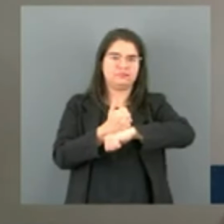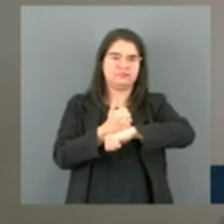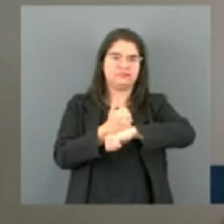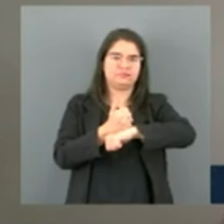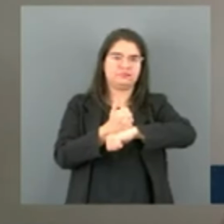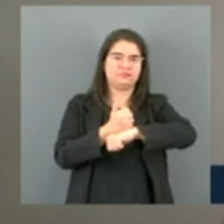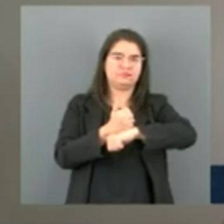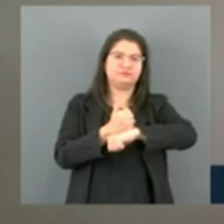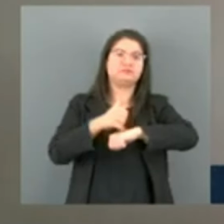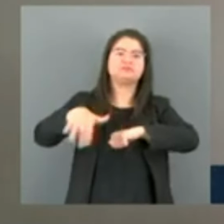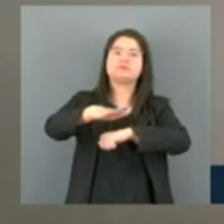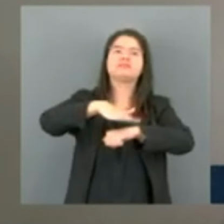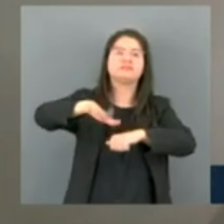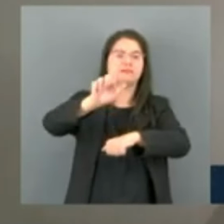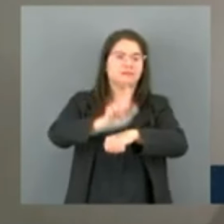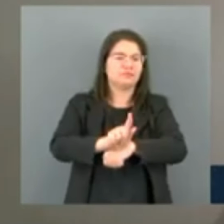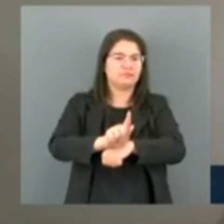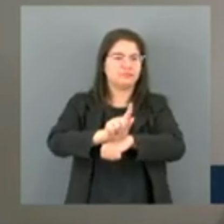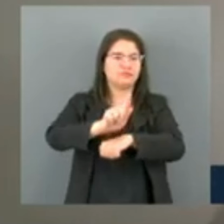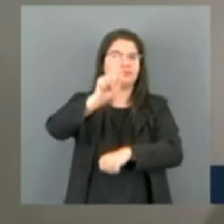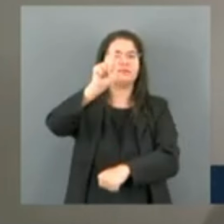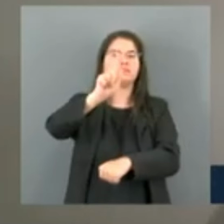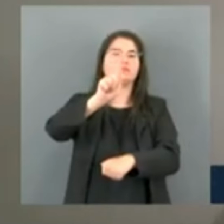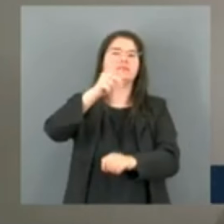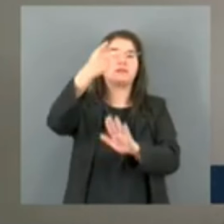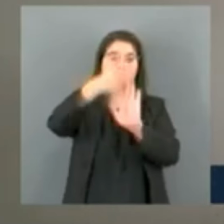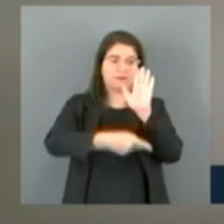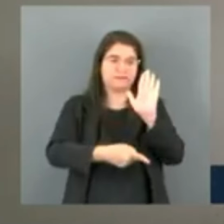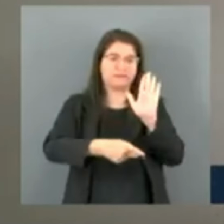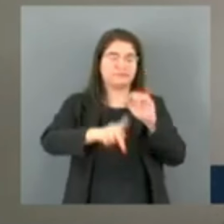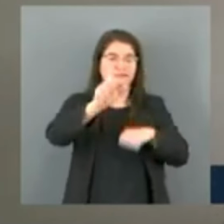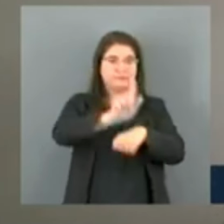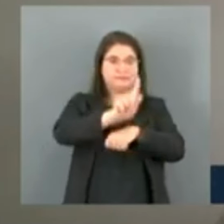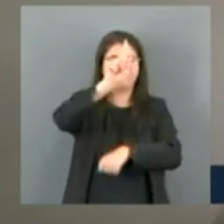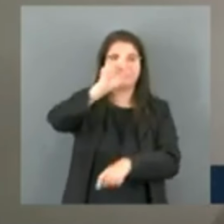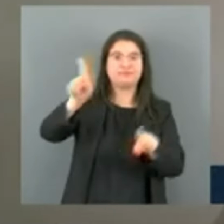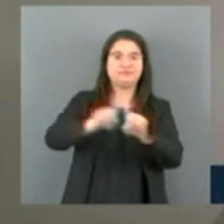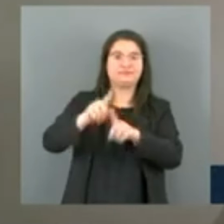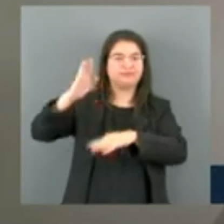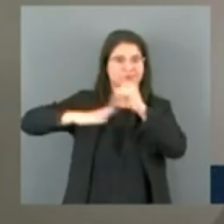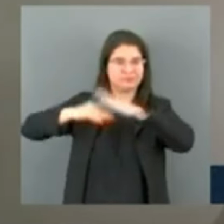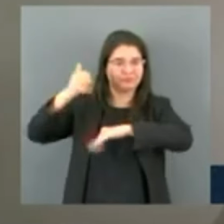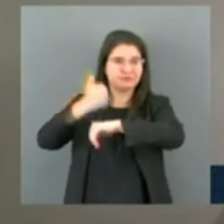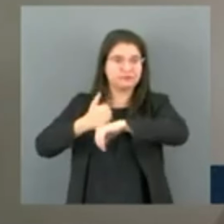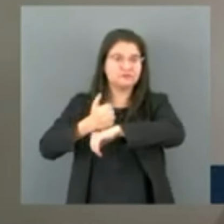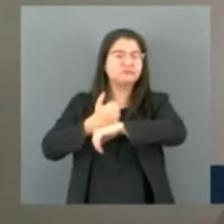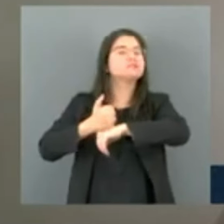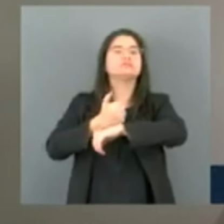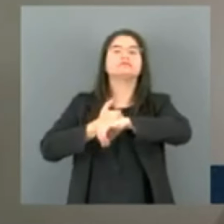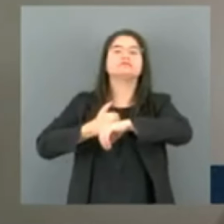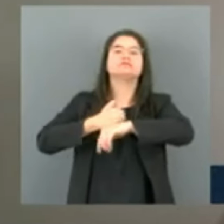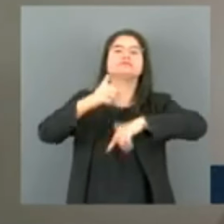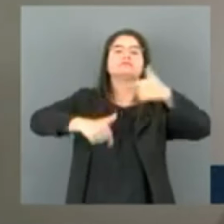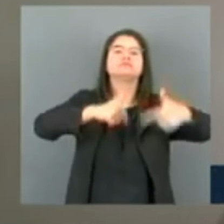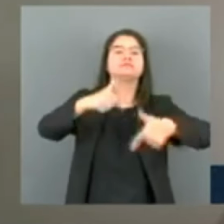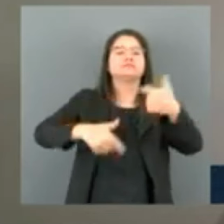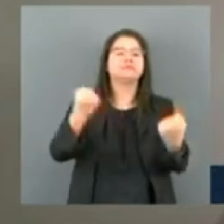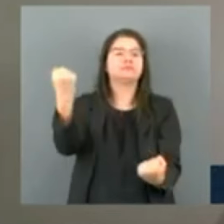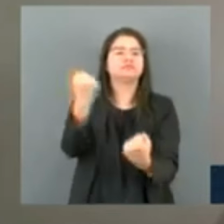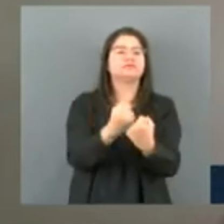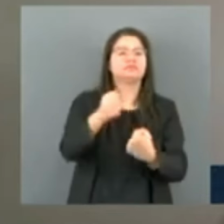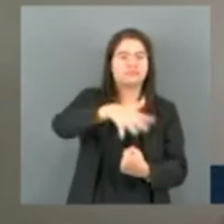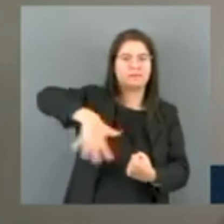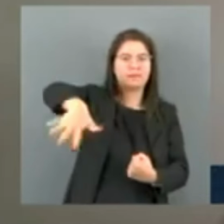cuja titularização, o seu título, né, de graduação ele é obtido num programa de graduação, e um profissional que ele atua no apoio. Essa área